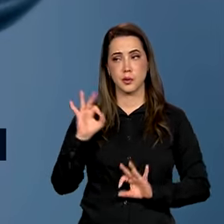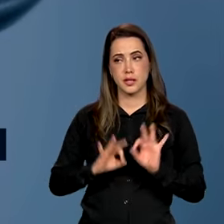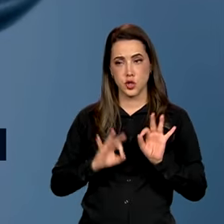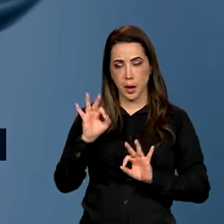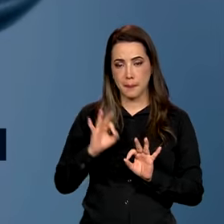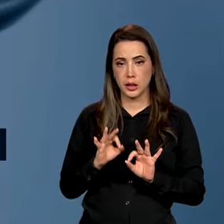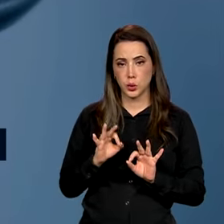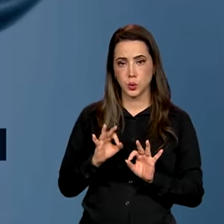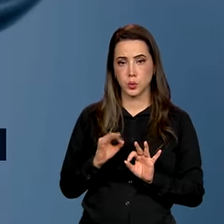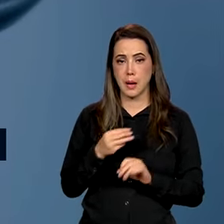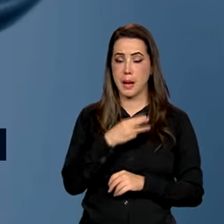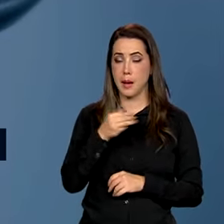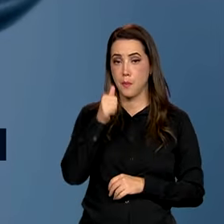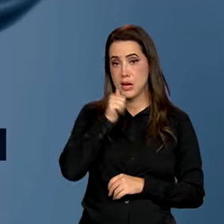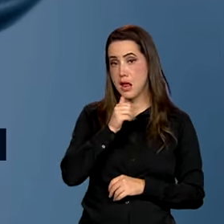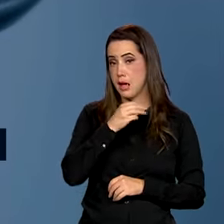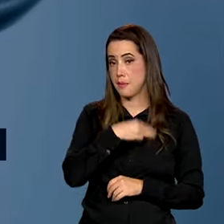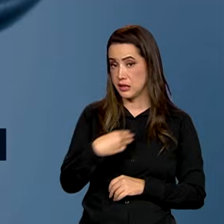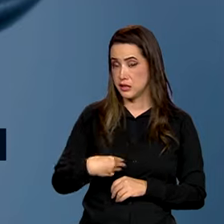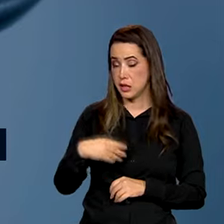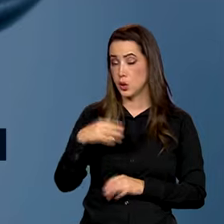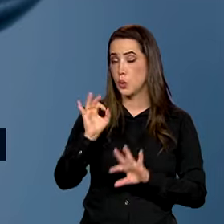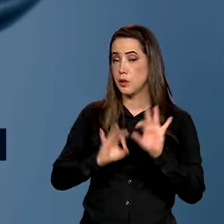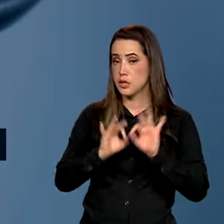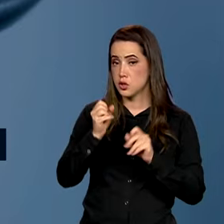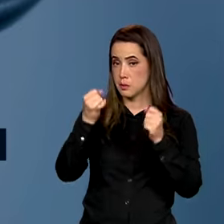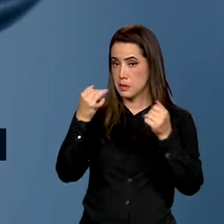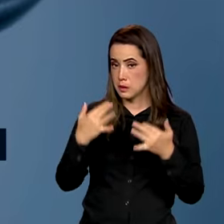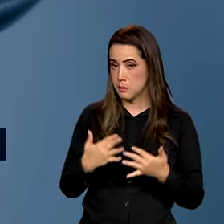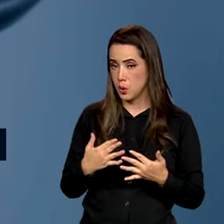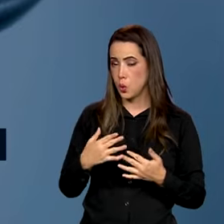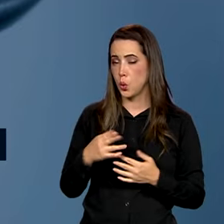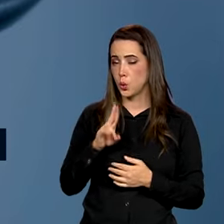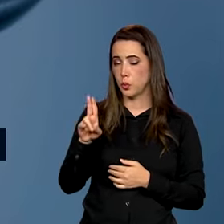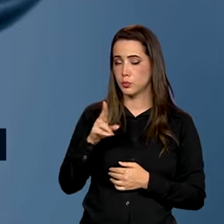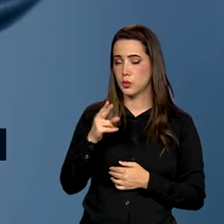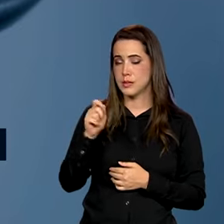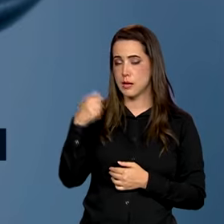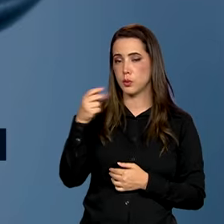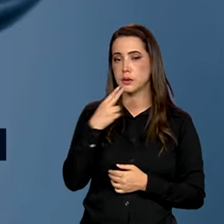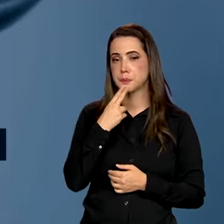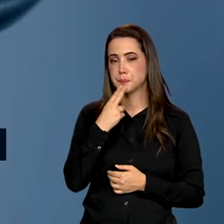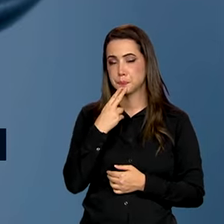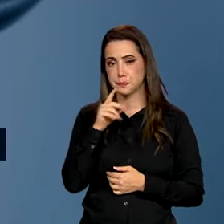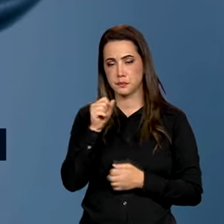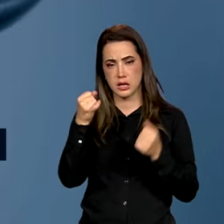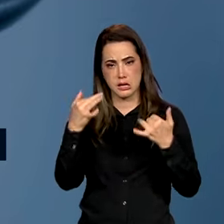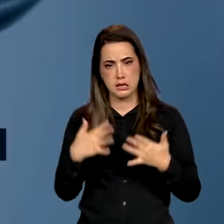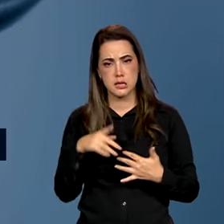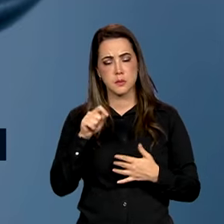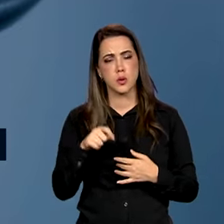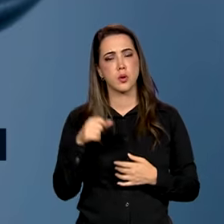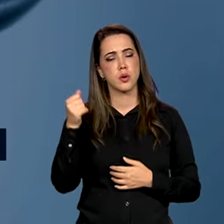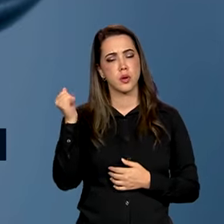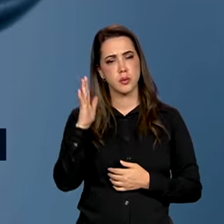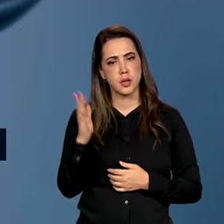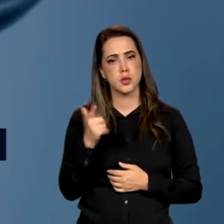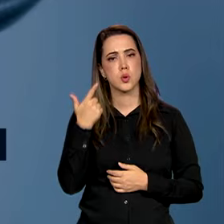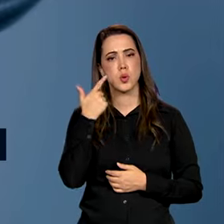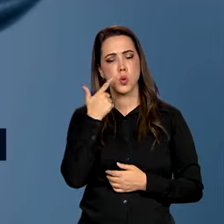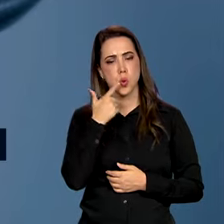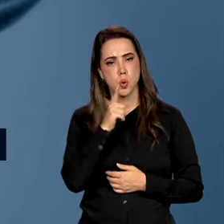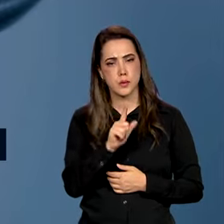o Brasil conseguirá com a nova regra fiscal diminuir as despesas e ao mesmo tempo ter qualidade do gasto para